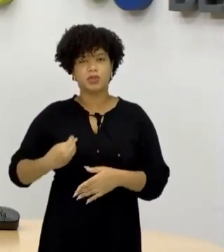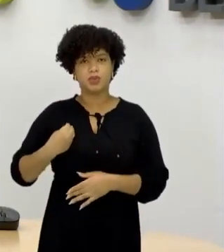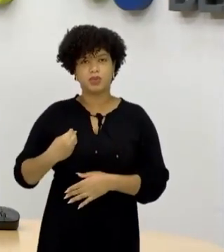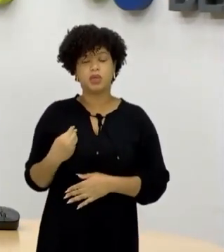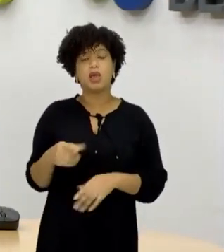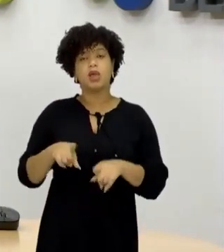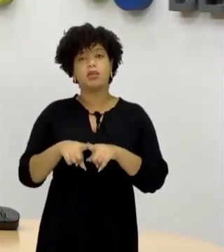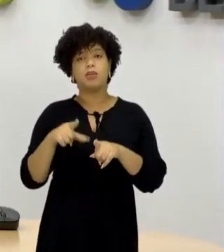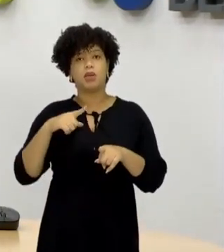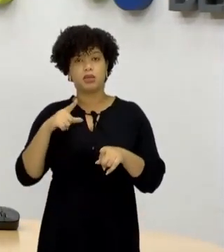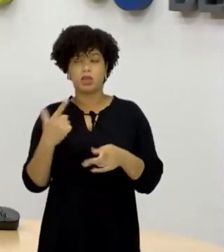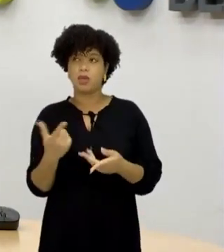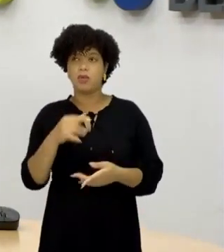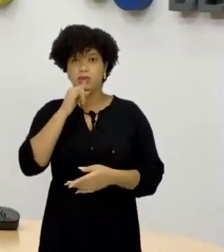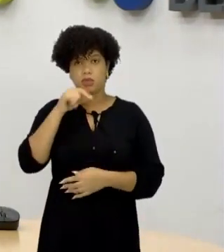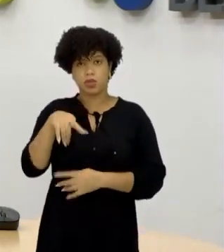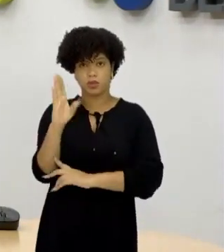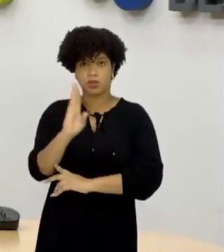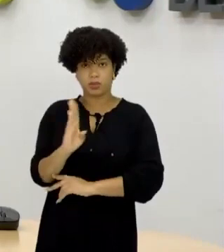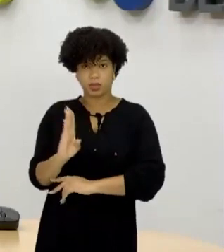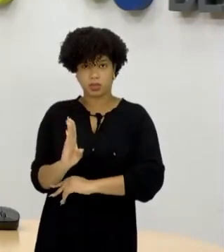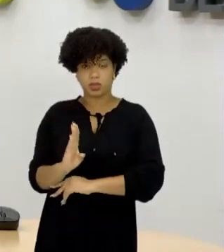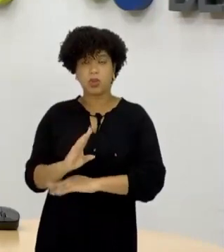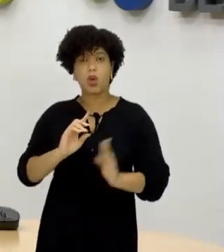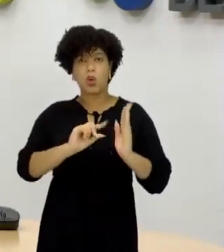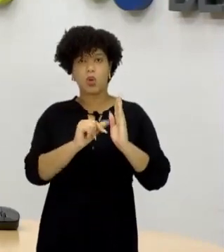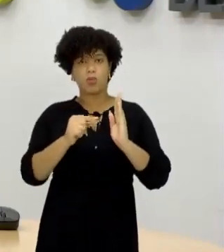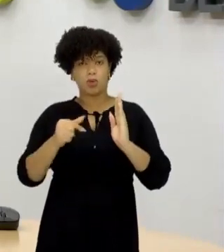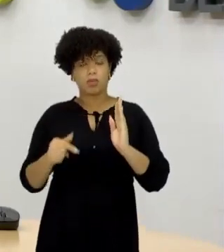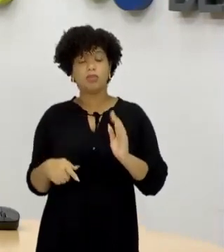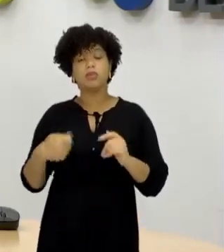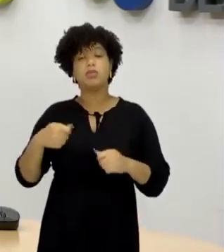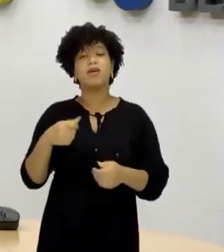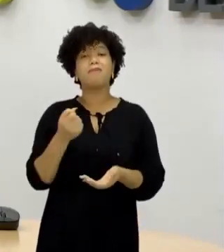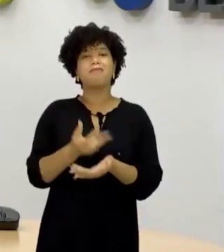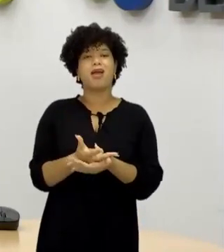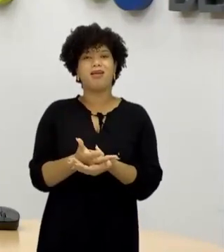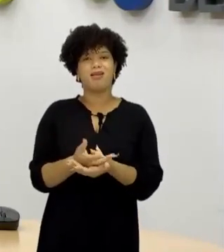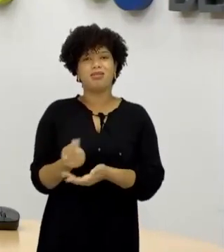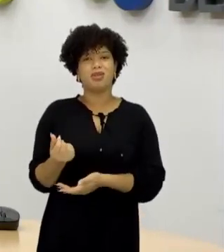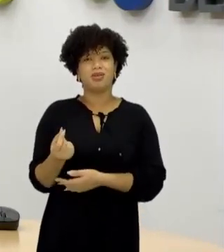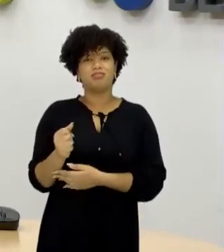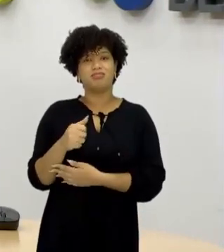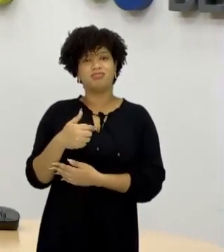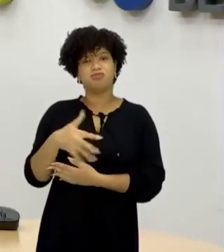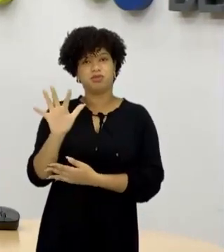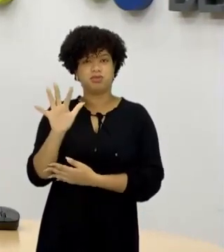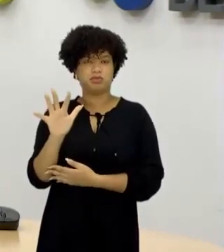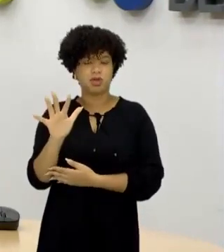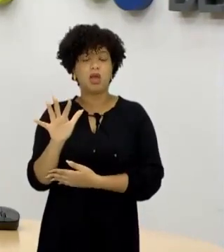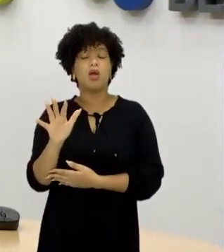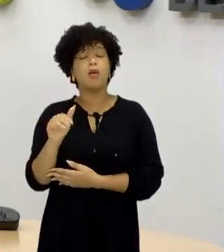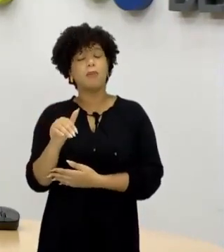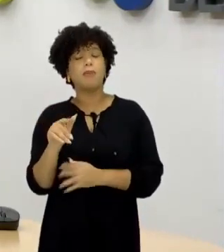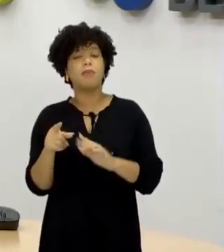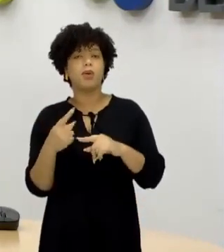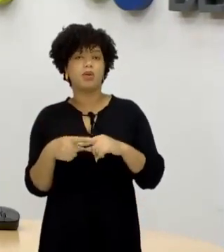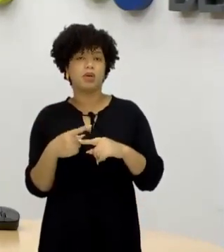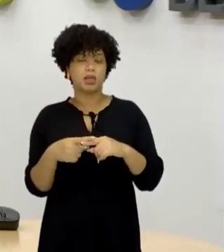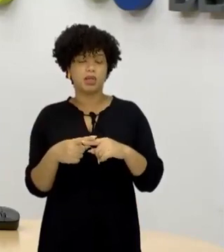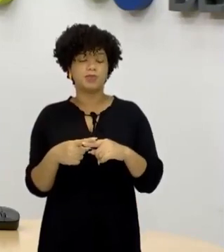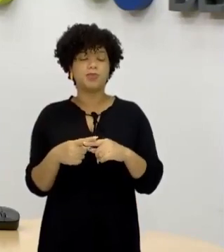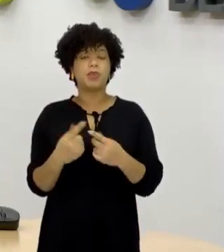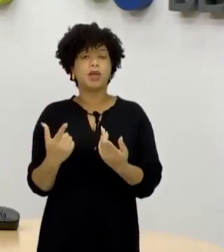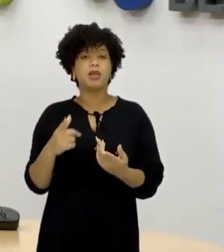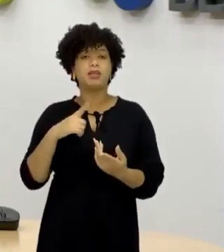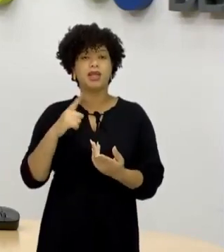o mercado interno aqui, por exemplo, do Brasil, né, ele tem que pagar um valor mais alto. Né? Para o quê? Por causa que